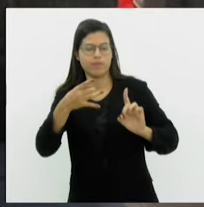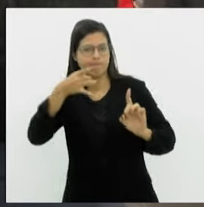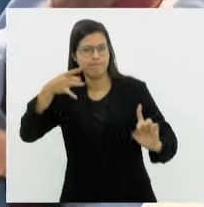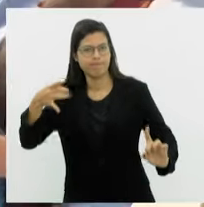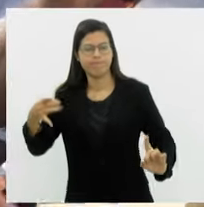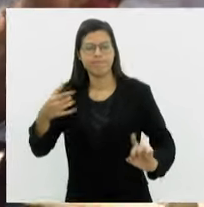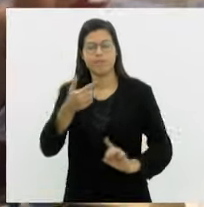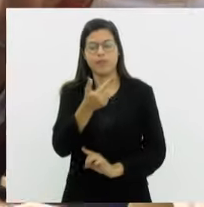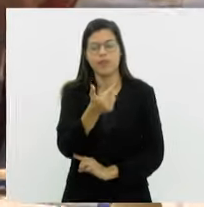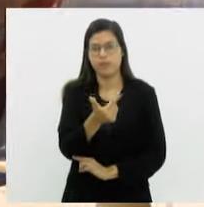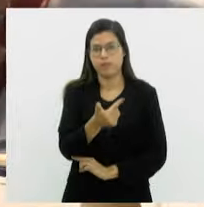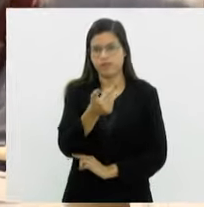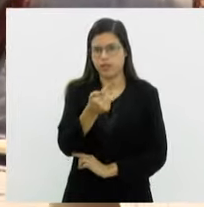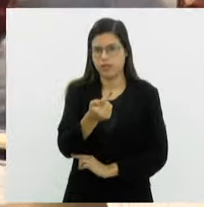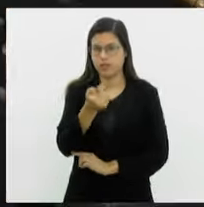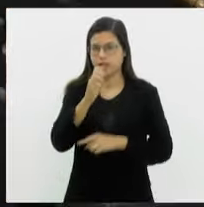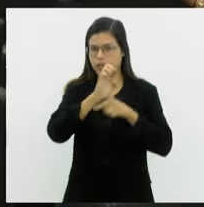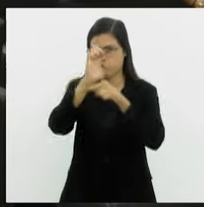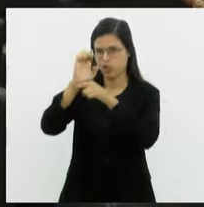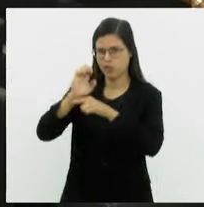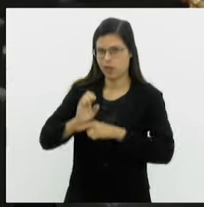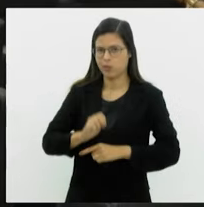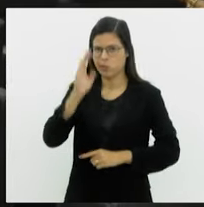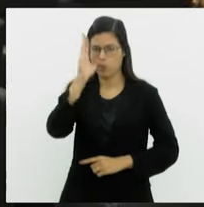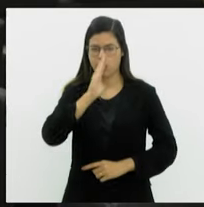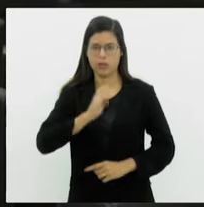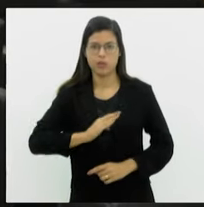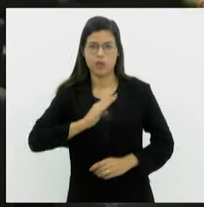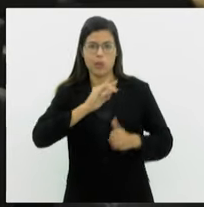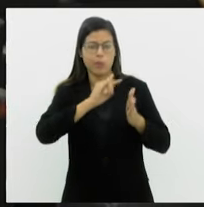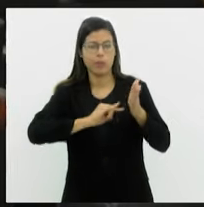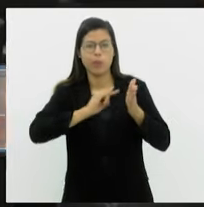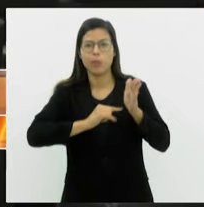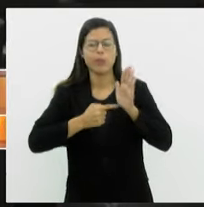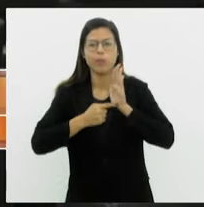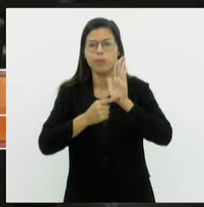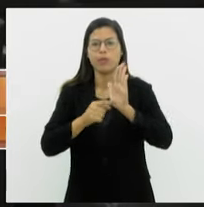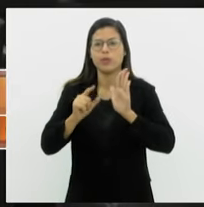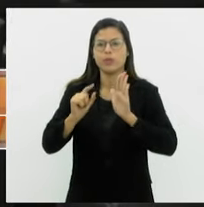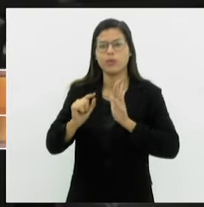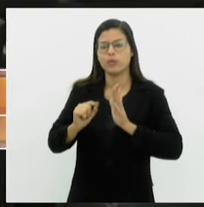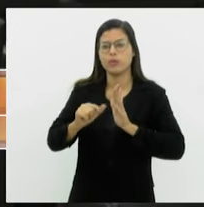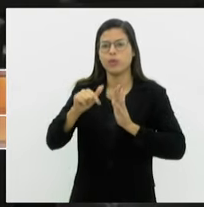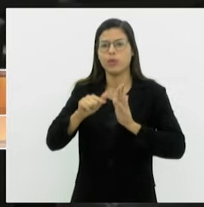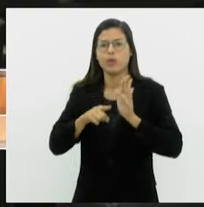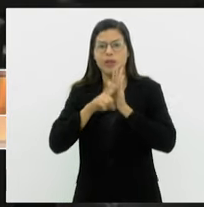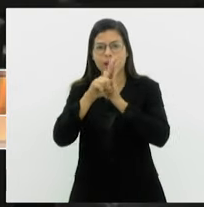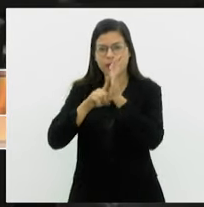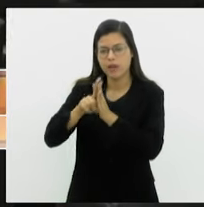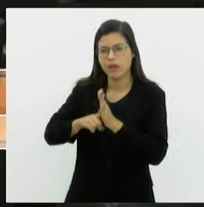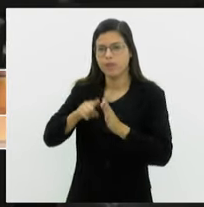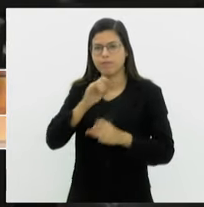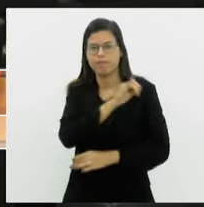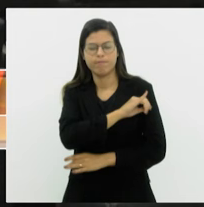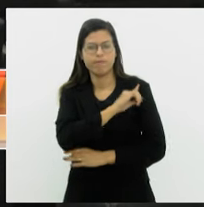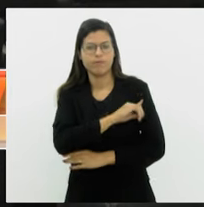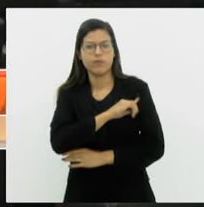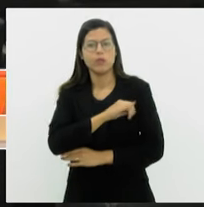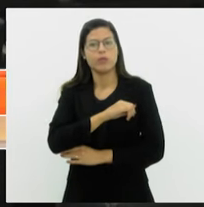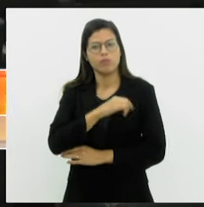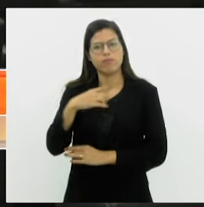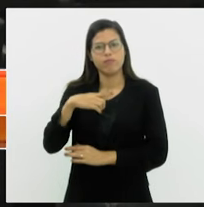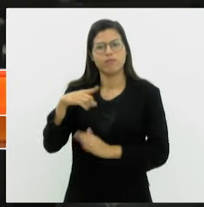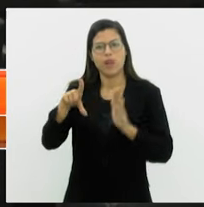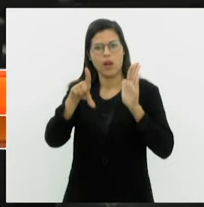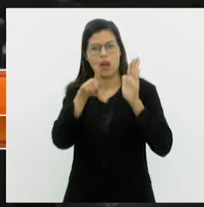nos 27 estados da federação. O documento aponta que o Rio de Janeiro foi o estado que mais produziu leis de combate à